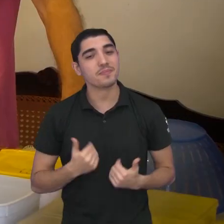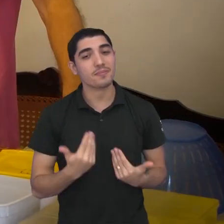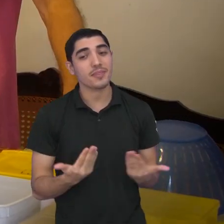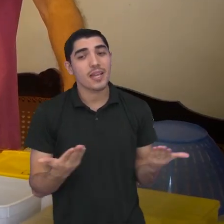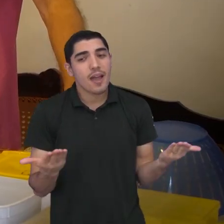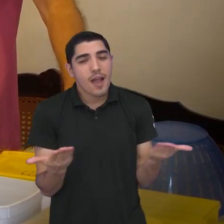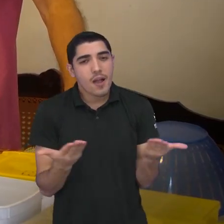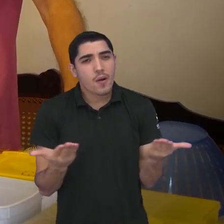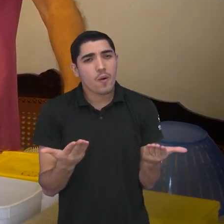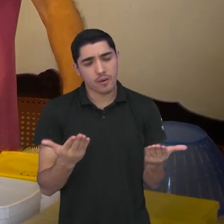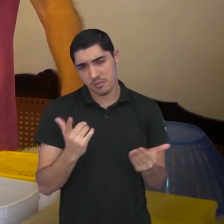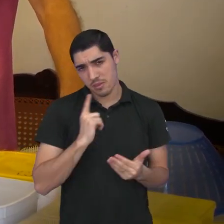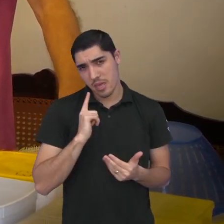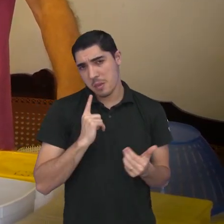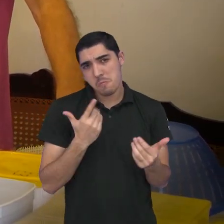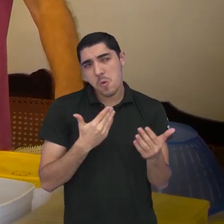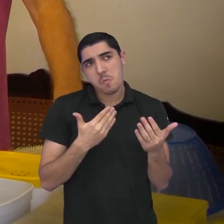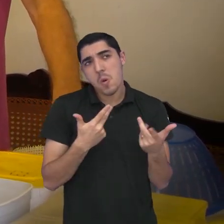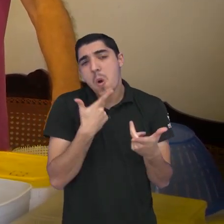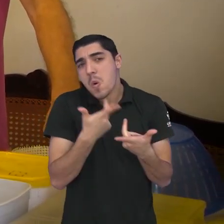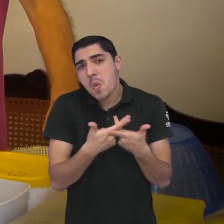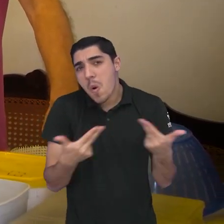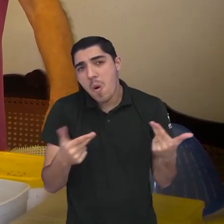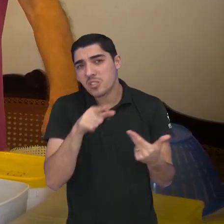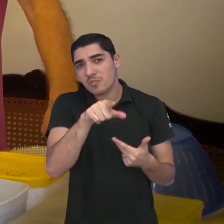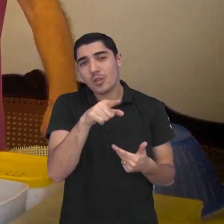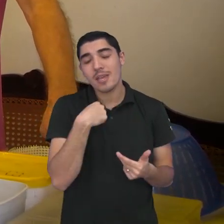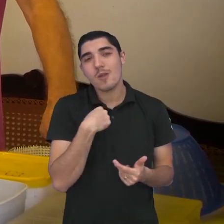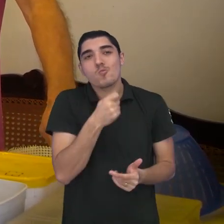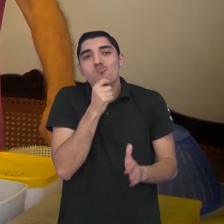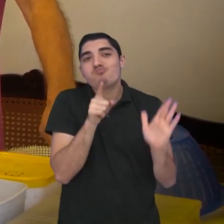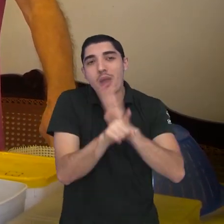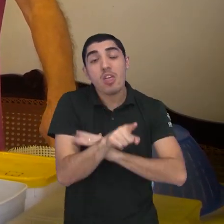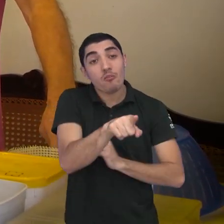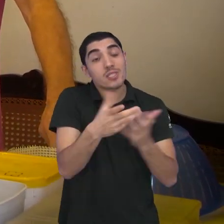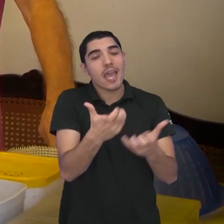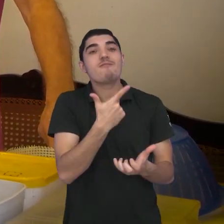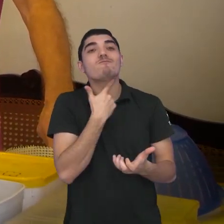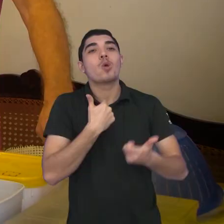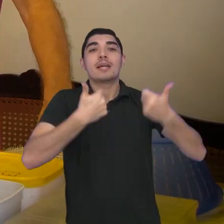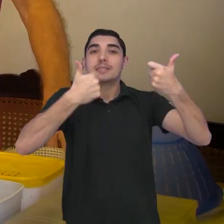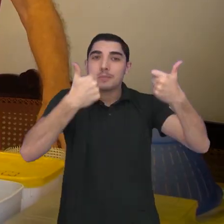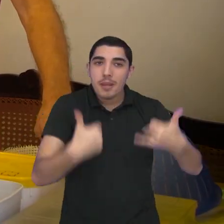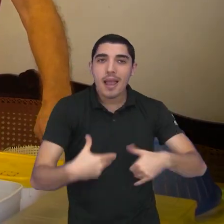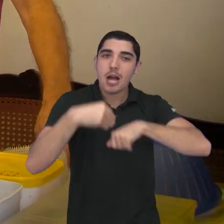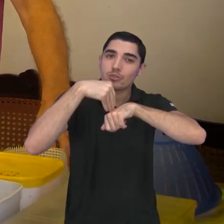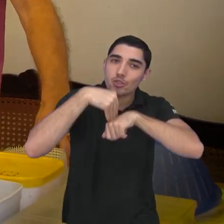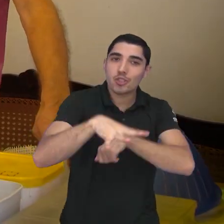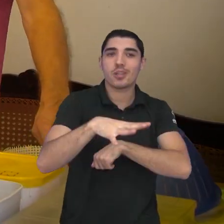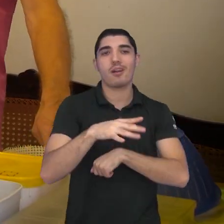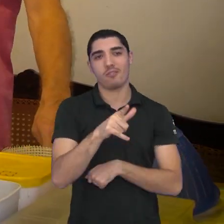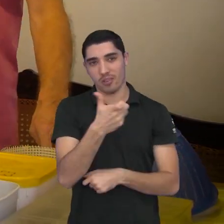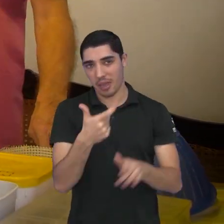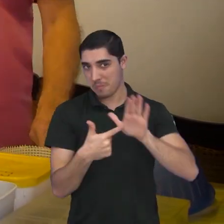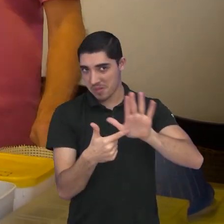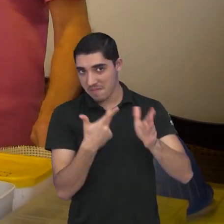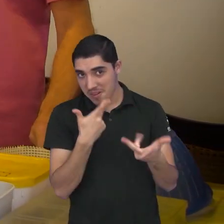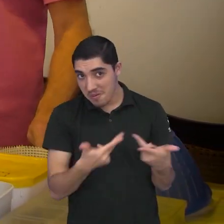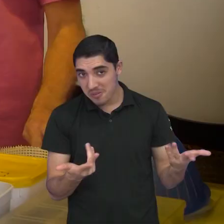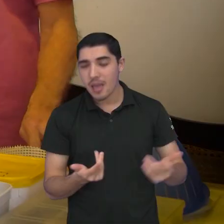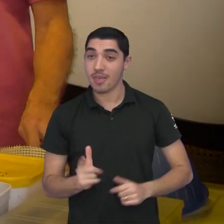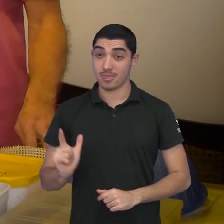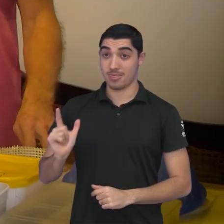alguma coisa que eu não te perguntei que você gostaria de falar, que fala assim, Vanessa, queria falar sobre isso? Tem. A pessoa